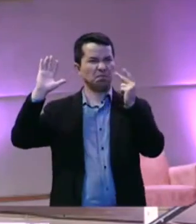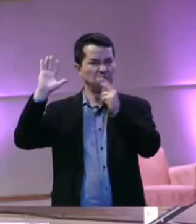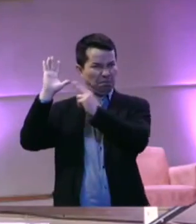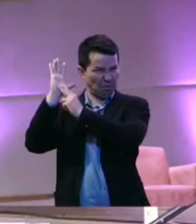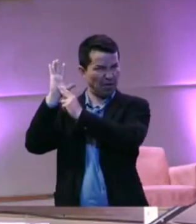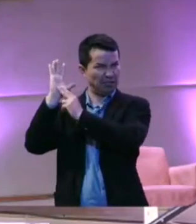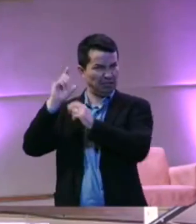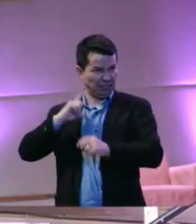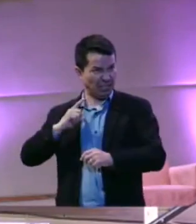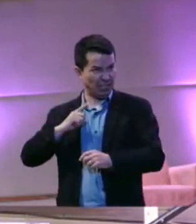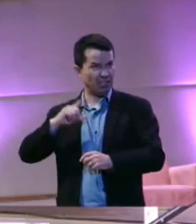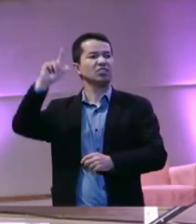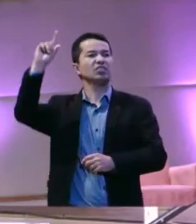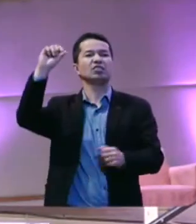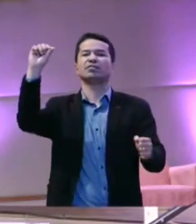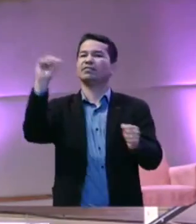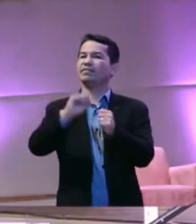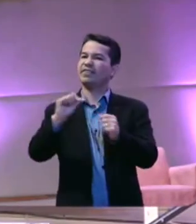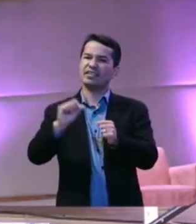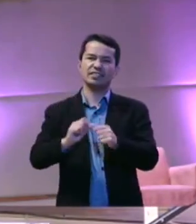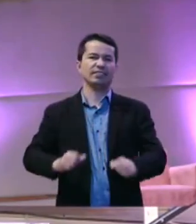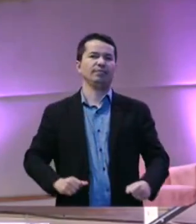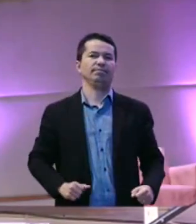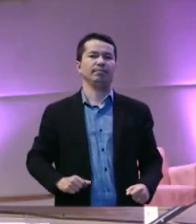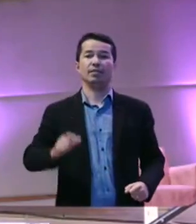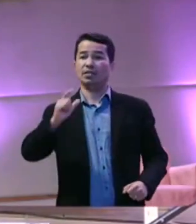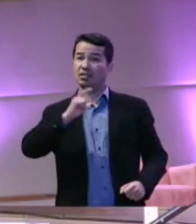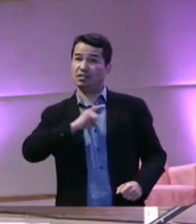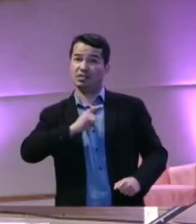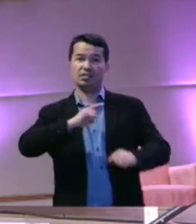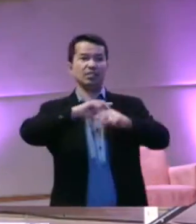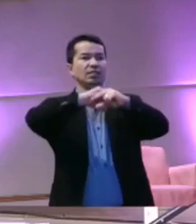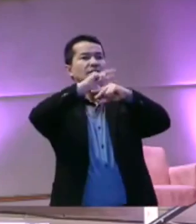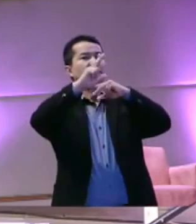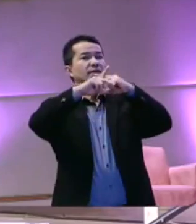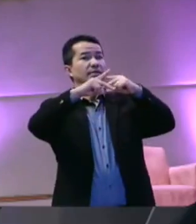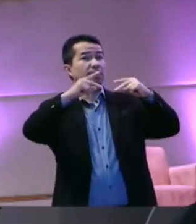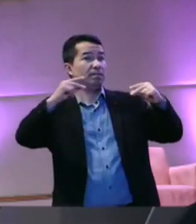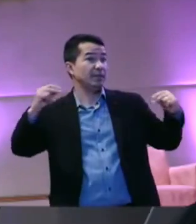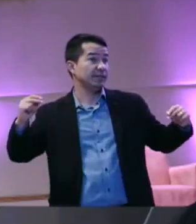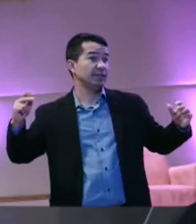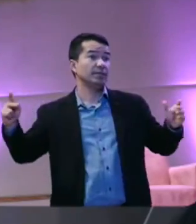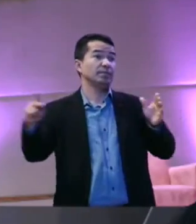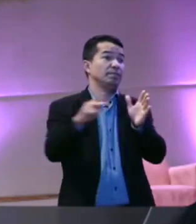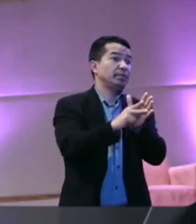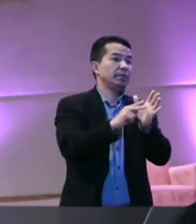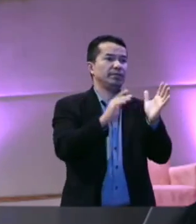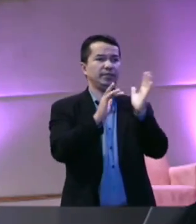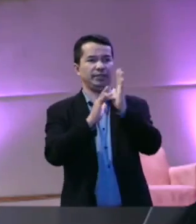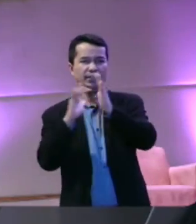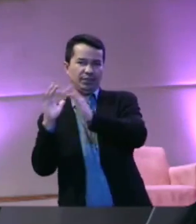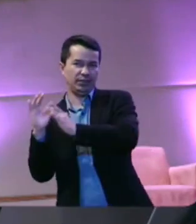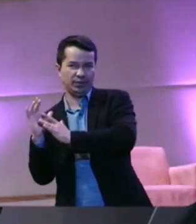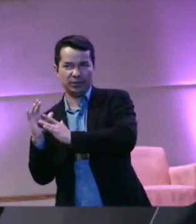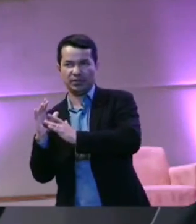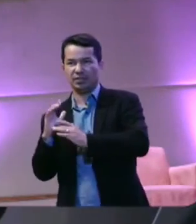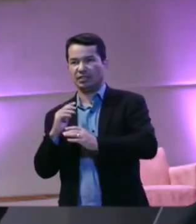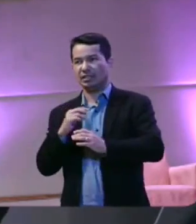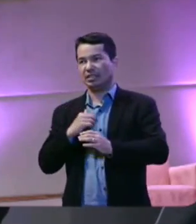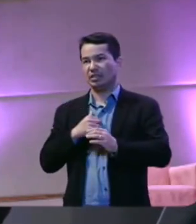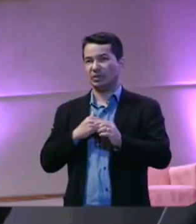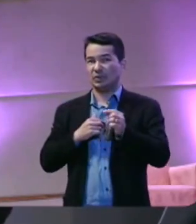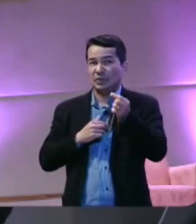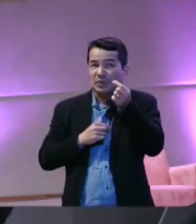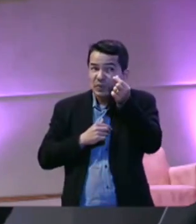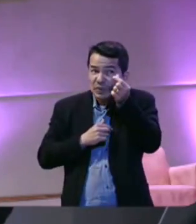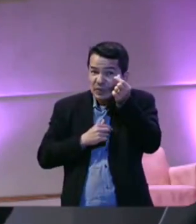um presente de Jesus. O valor que eu coloquei é tão irrisório que faz até vergonha, pastor, eu contar.